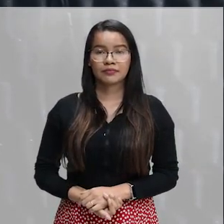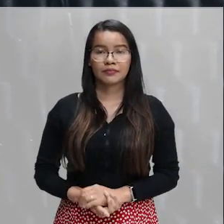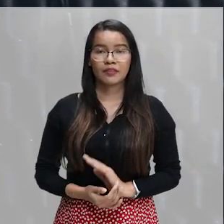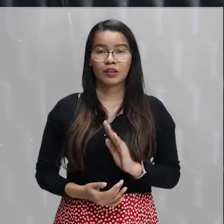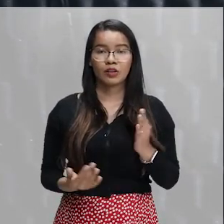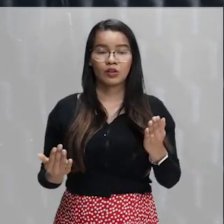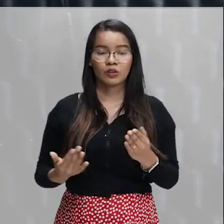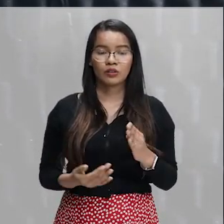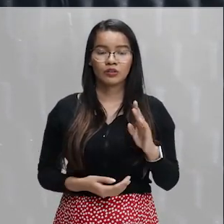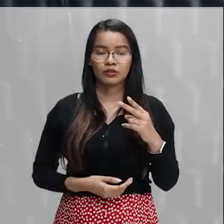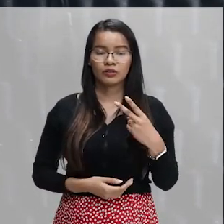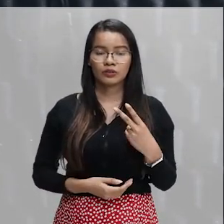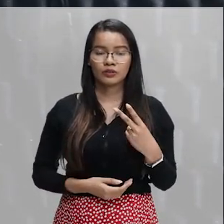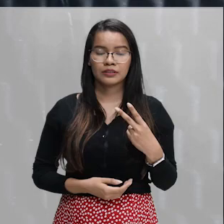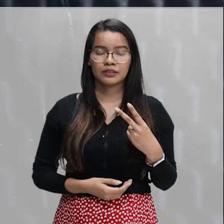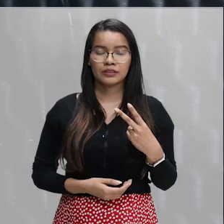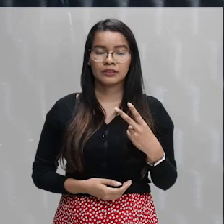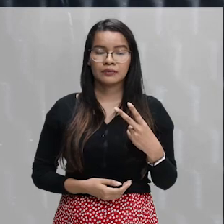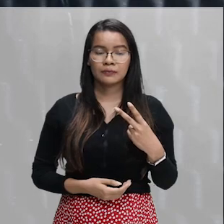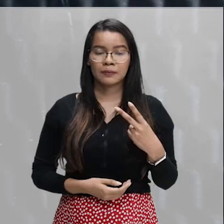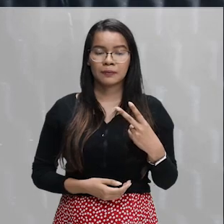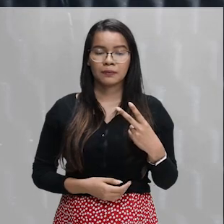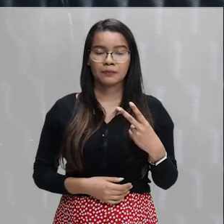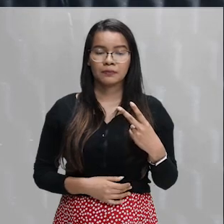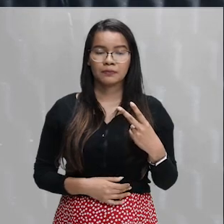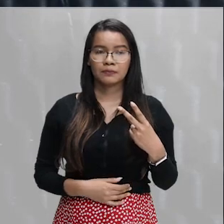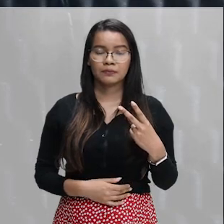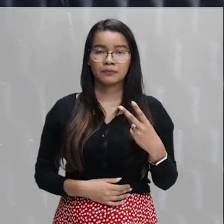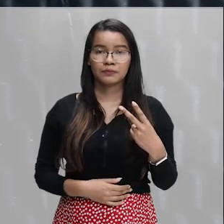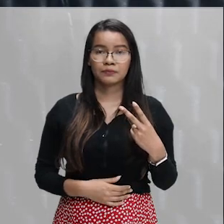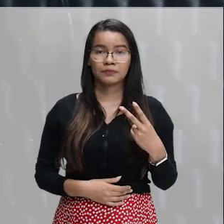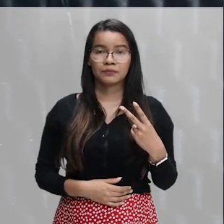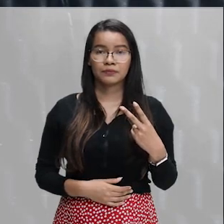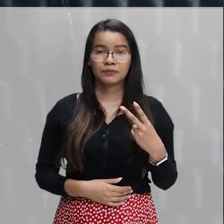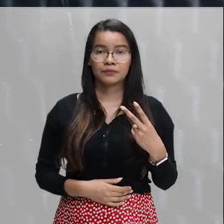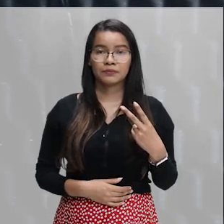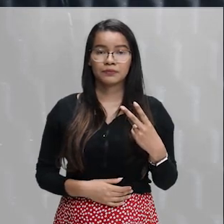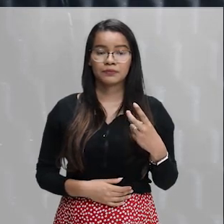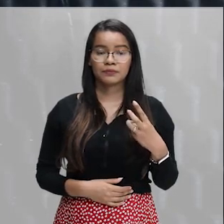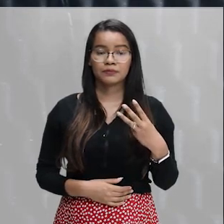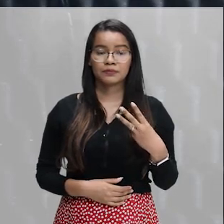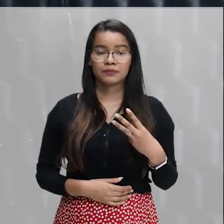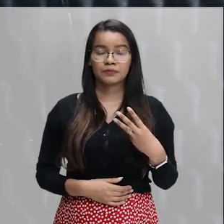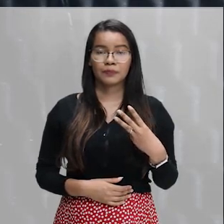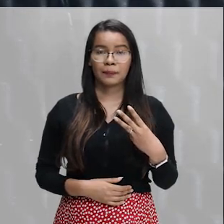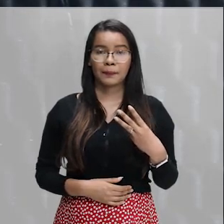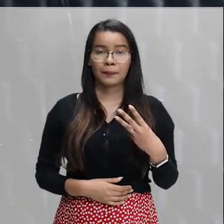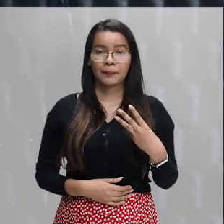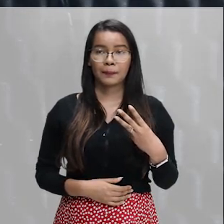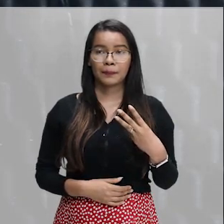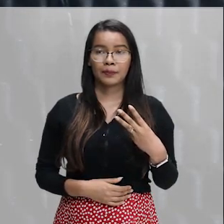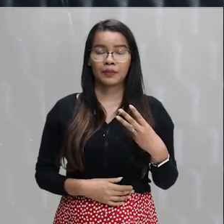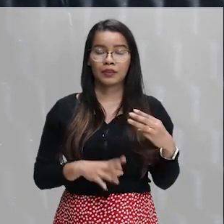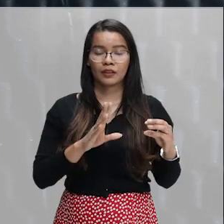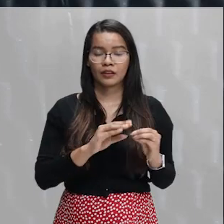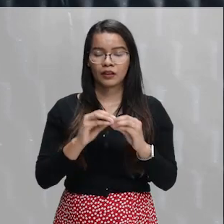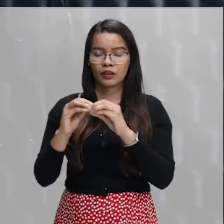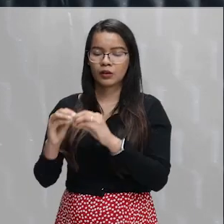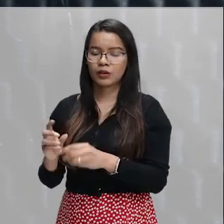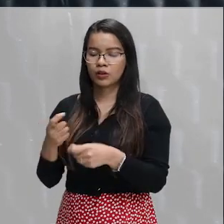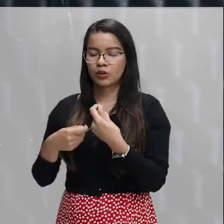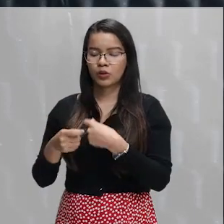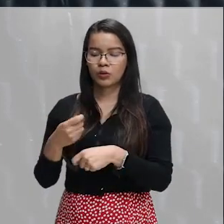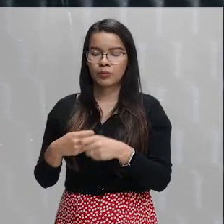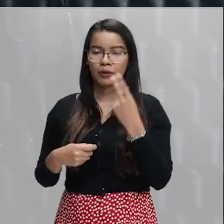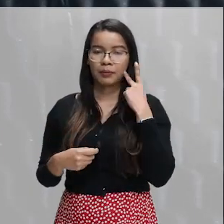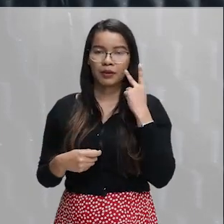2, você já sabe, a questão aí da reação ao romantismo. 3, o deslocamento da economia para o